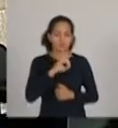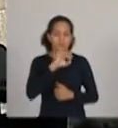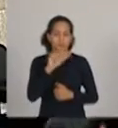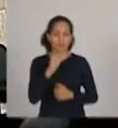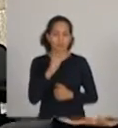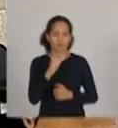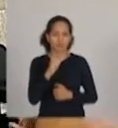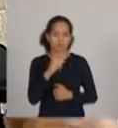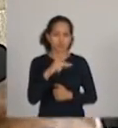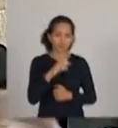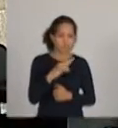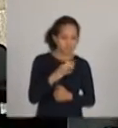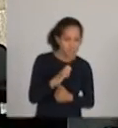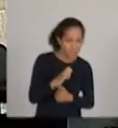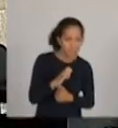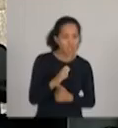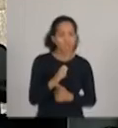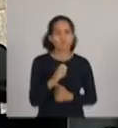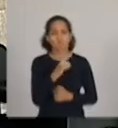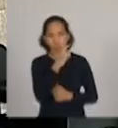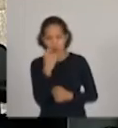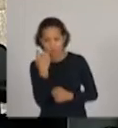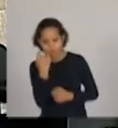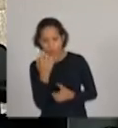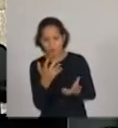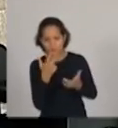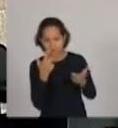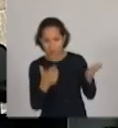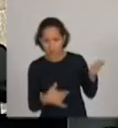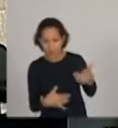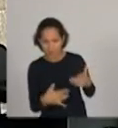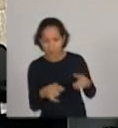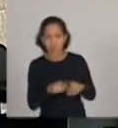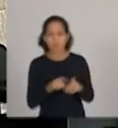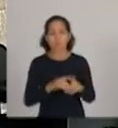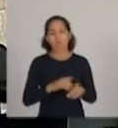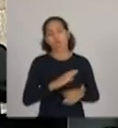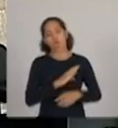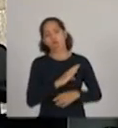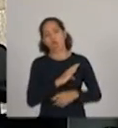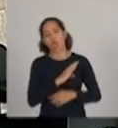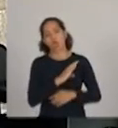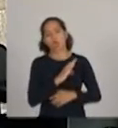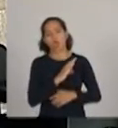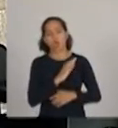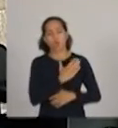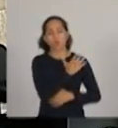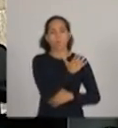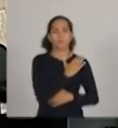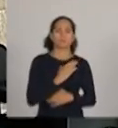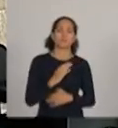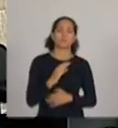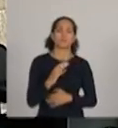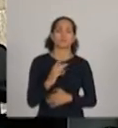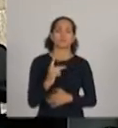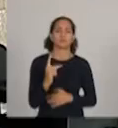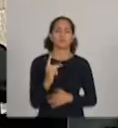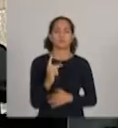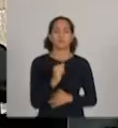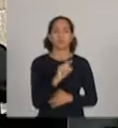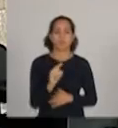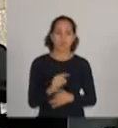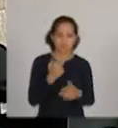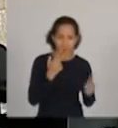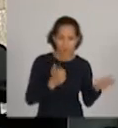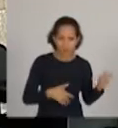Capitão Assunção, comandante Paz. Comandante Paz, eu gostaria de falar um agradecimento.